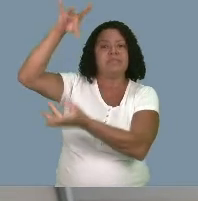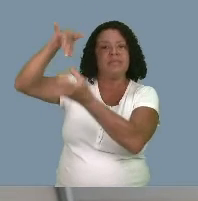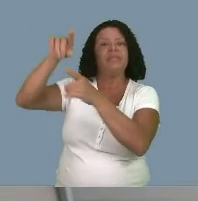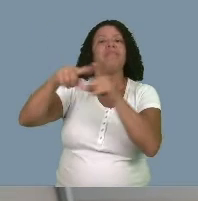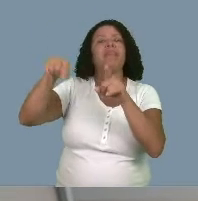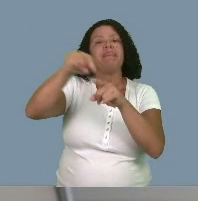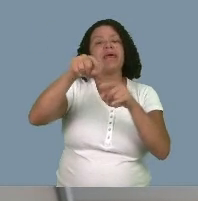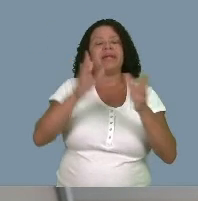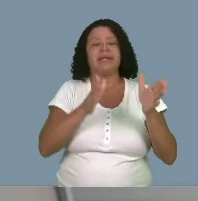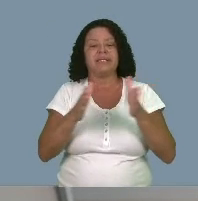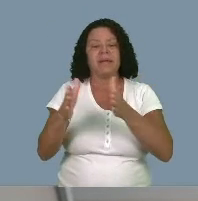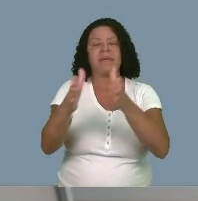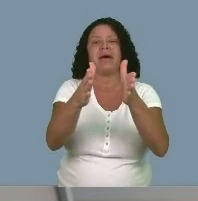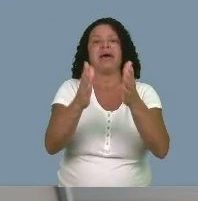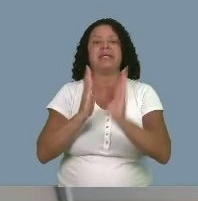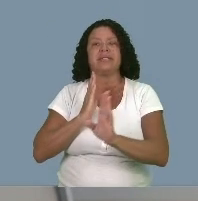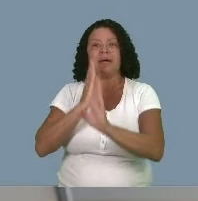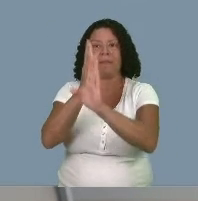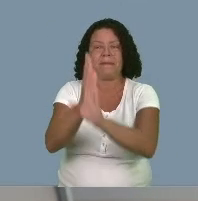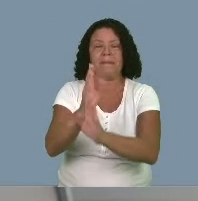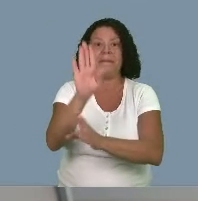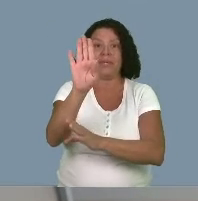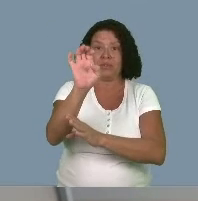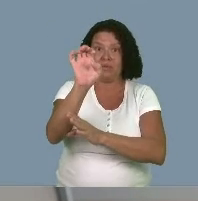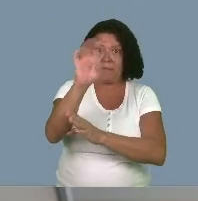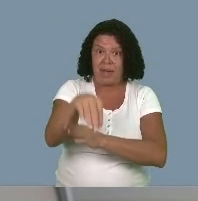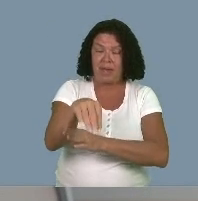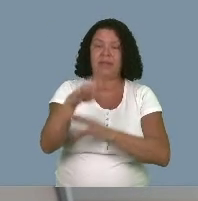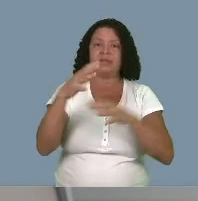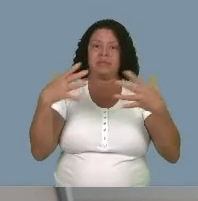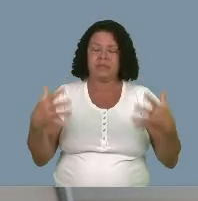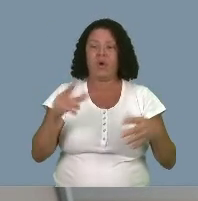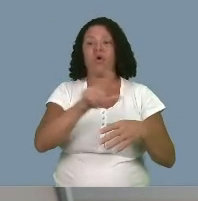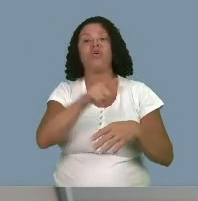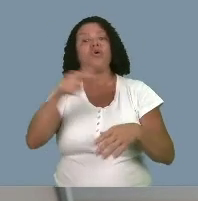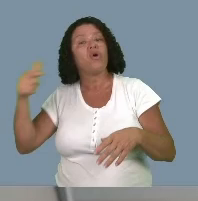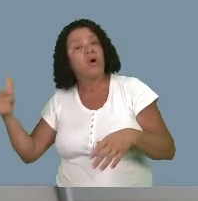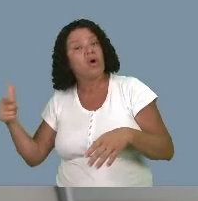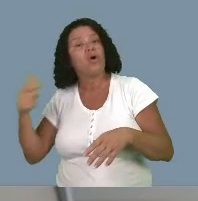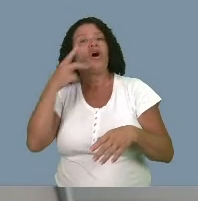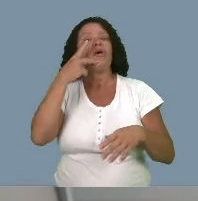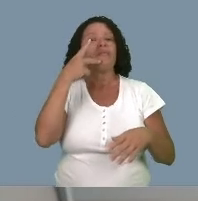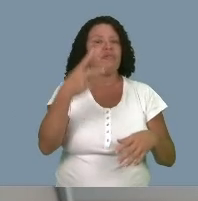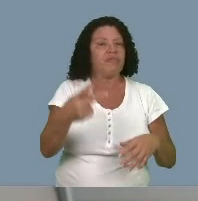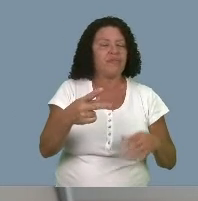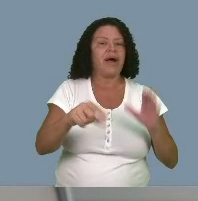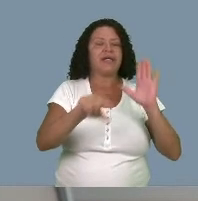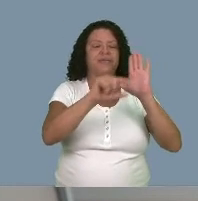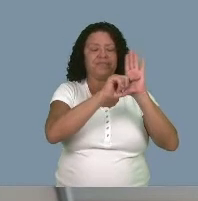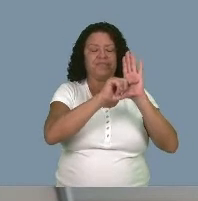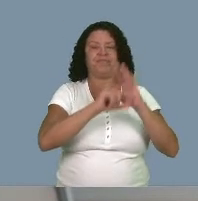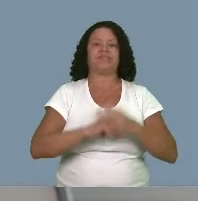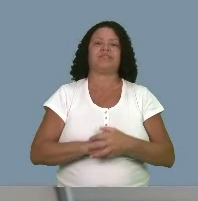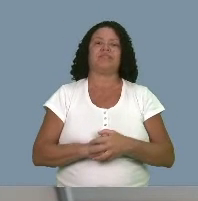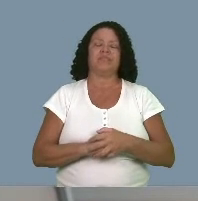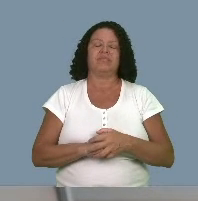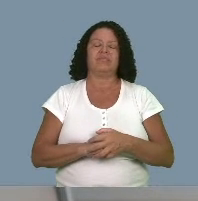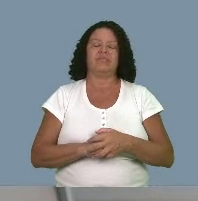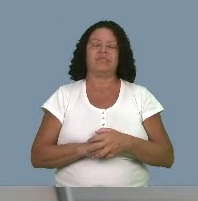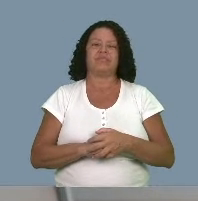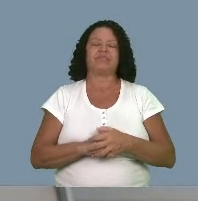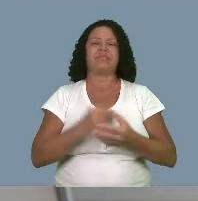nessa caminhada na direção do bem. Agora outros, como diz ali a parte final da mensagem,